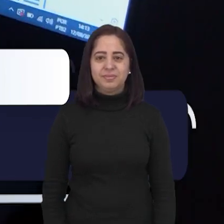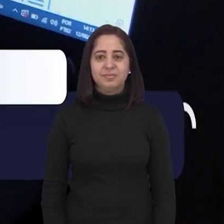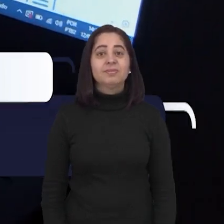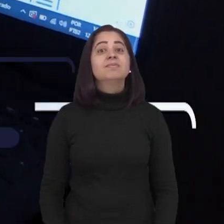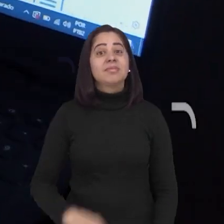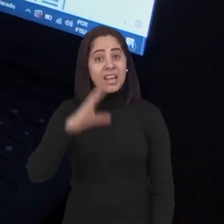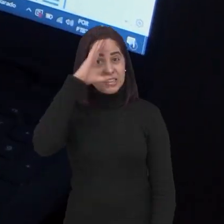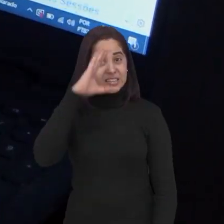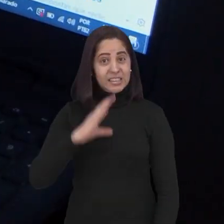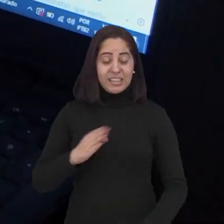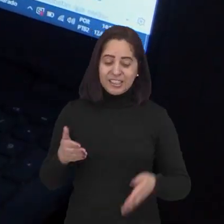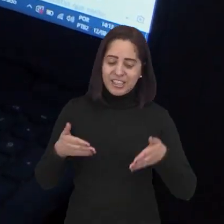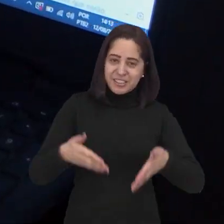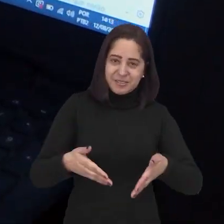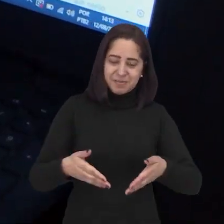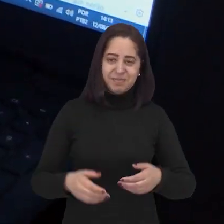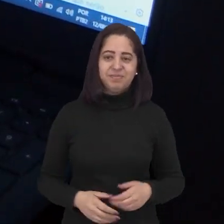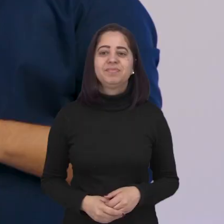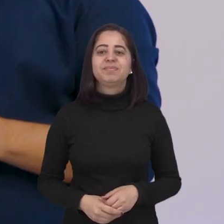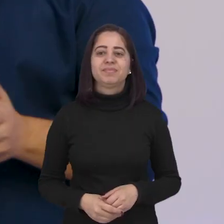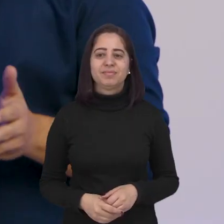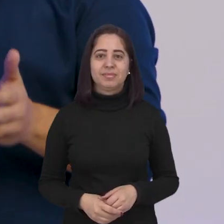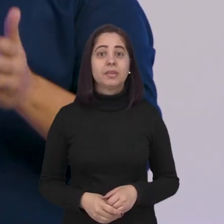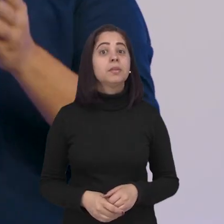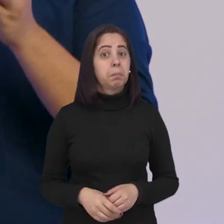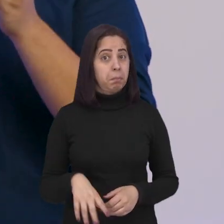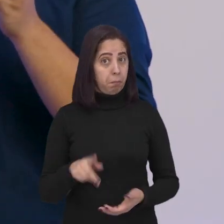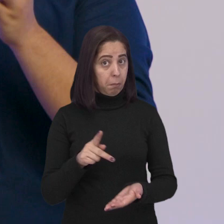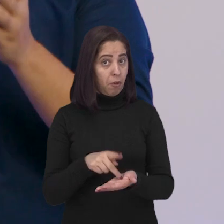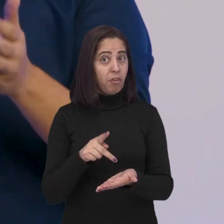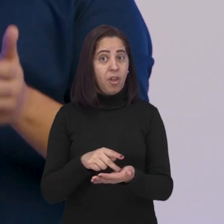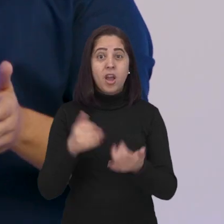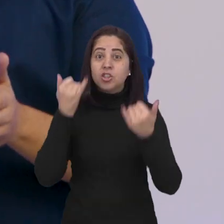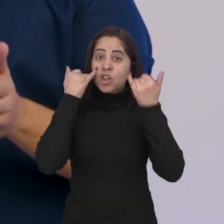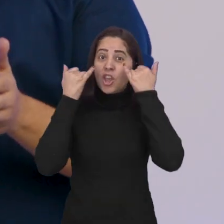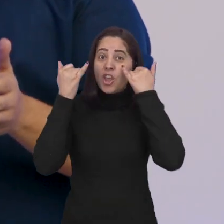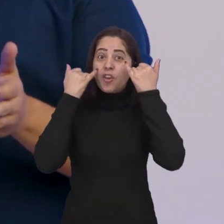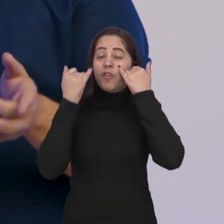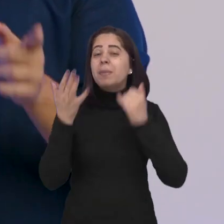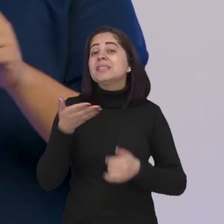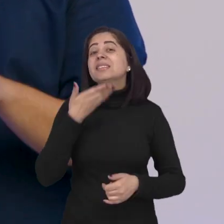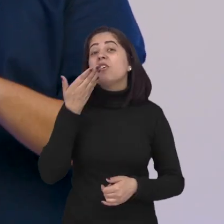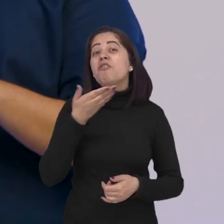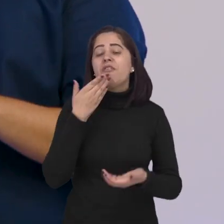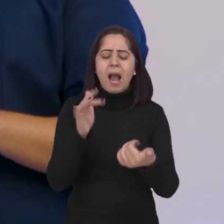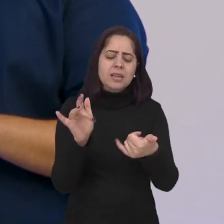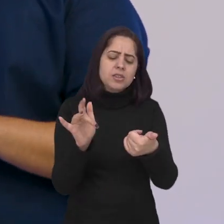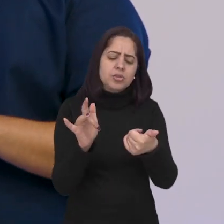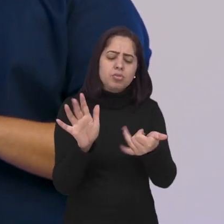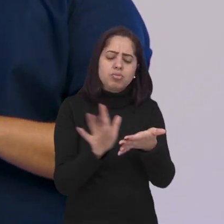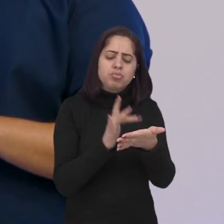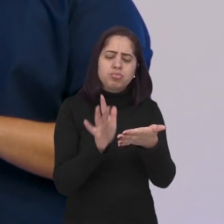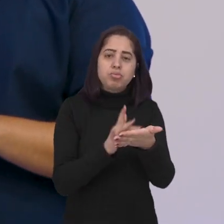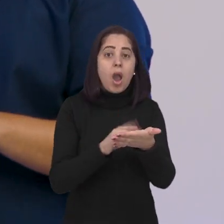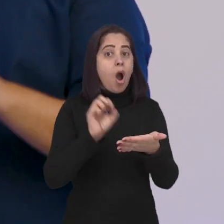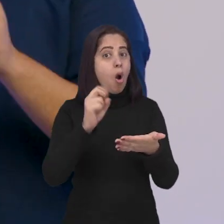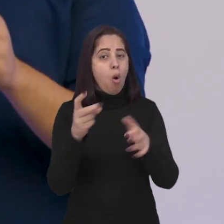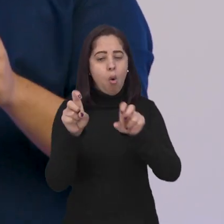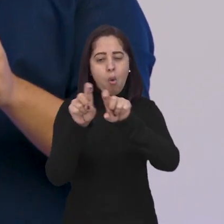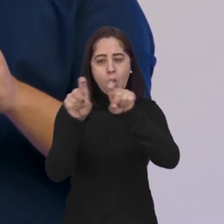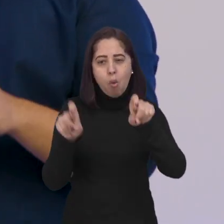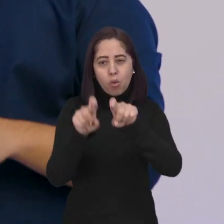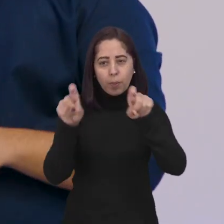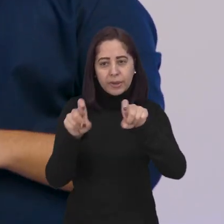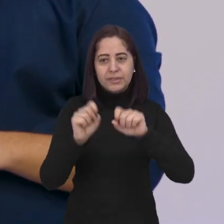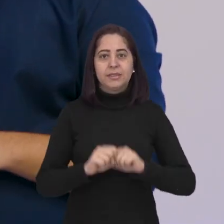câmarasjc.sp.gov.br e exercer a cidadania. Pois é, são informações na palma da sua mão ou na tela do seu computador.